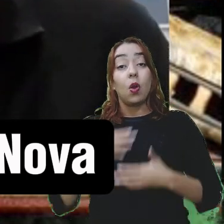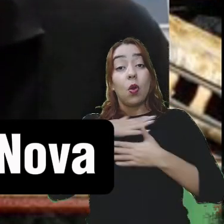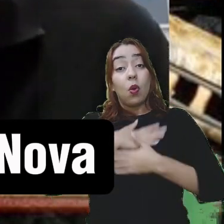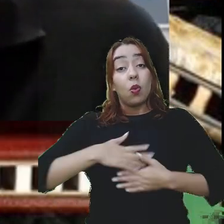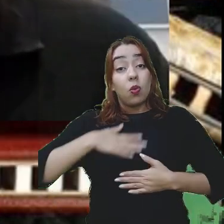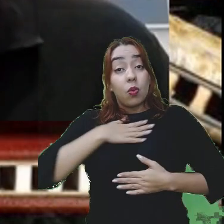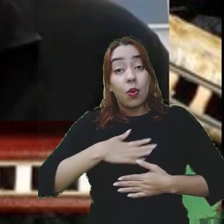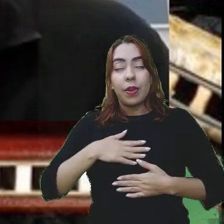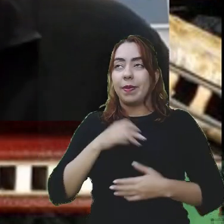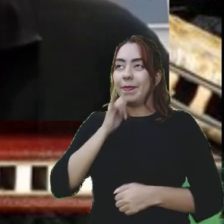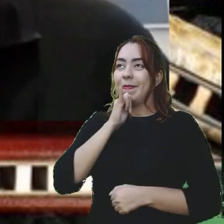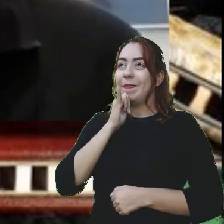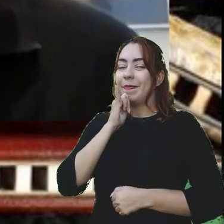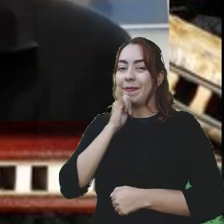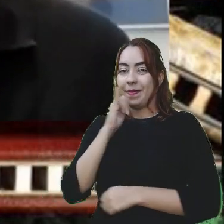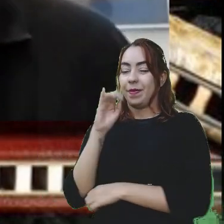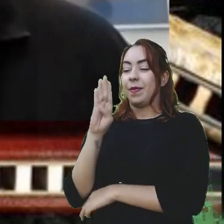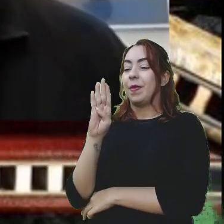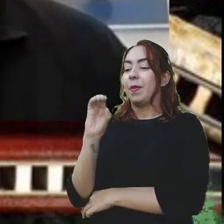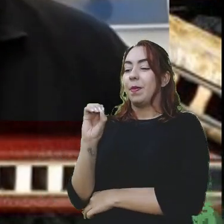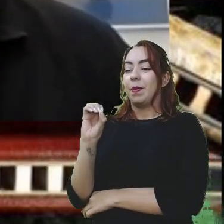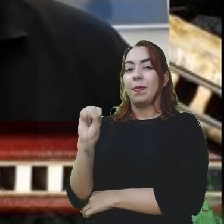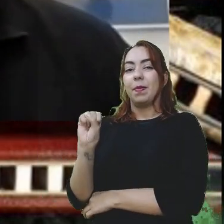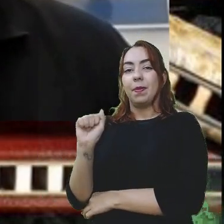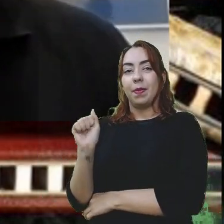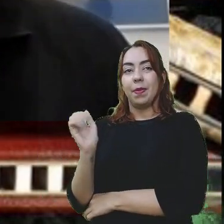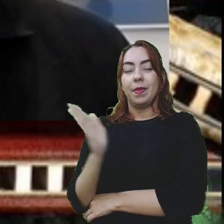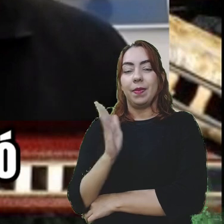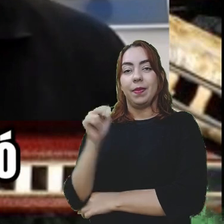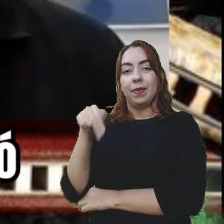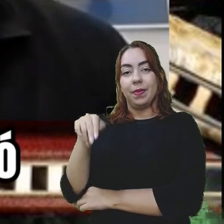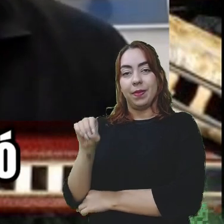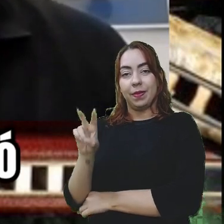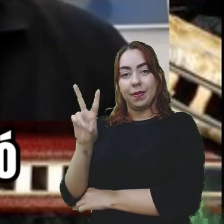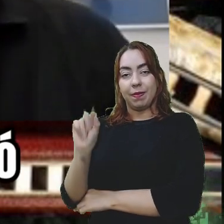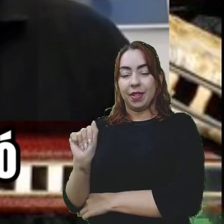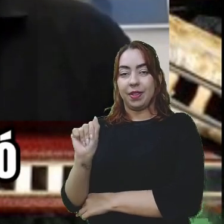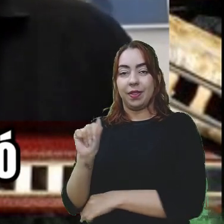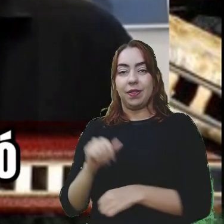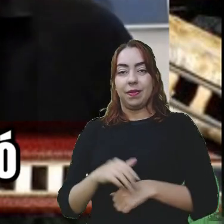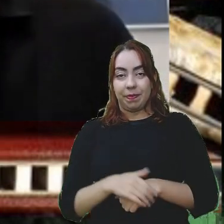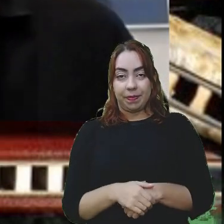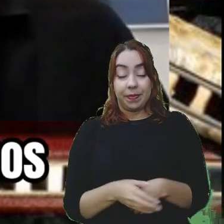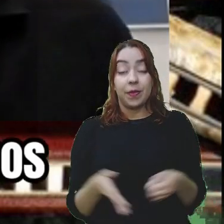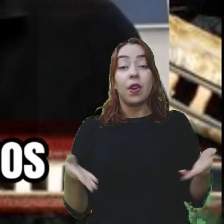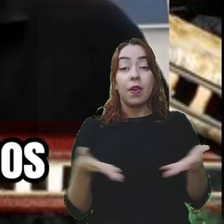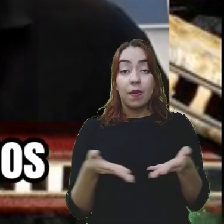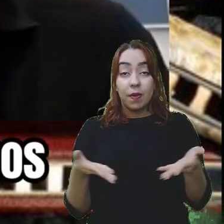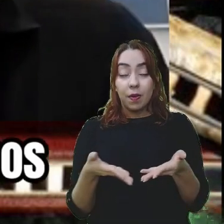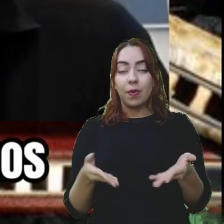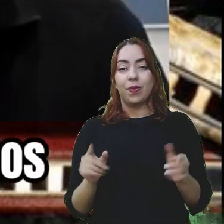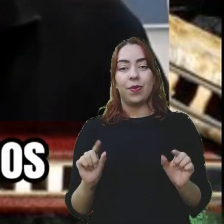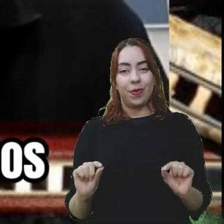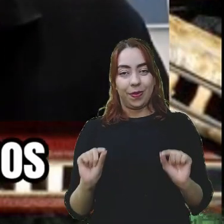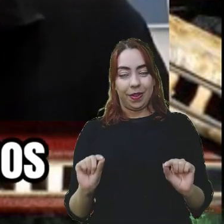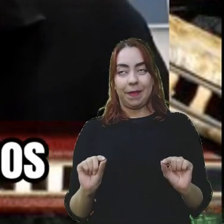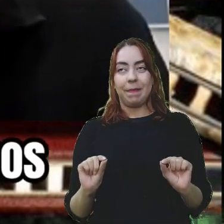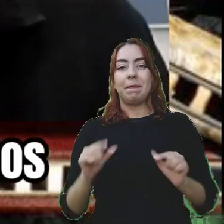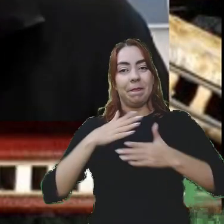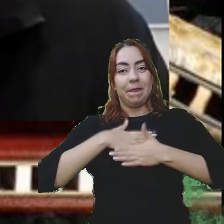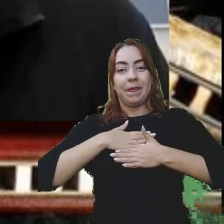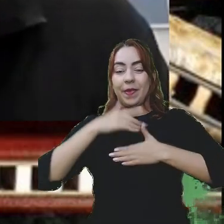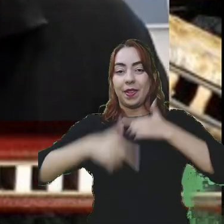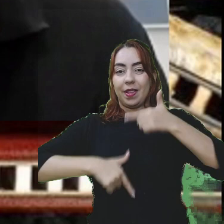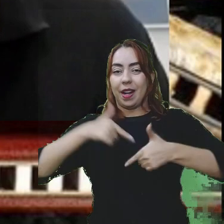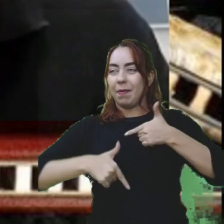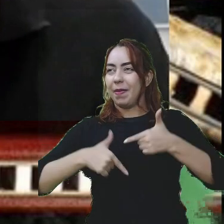de bossa nova. Sempre gostei muito da música popular. Então, eu tenho um trabalho hoje que é só... Foi na época que todo mundo fez 80